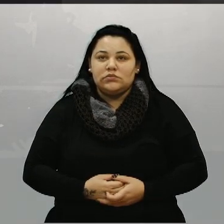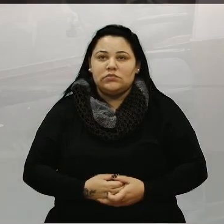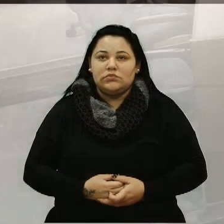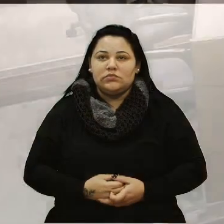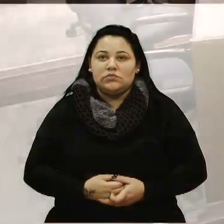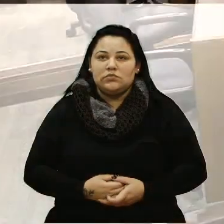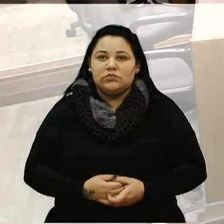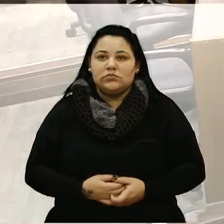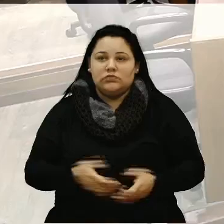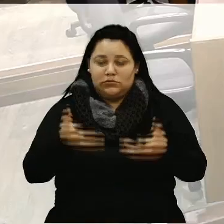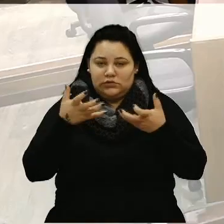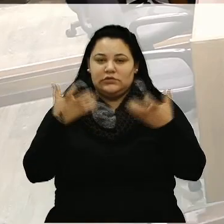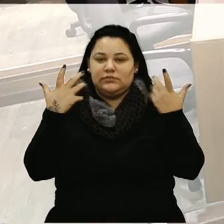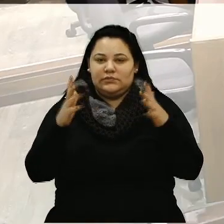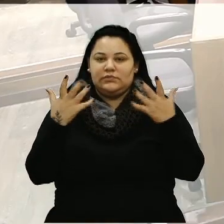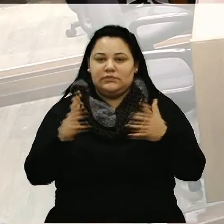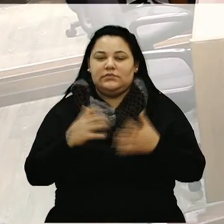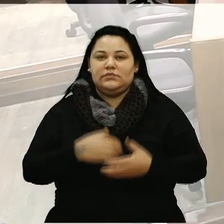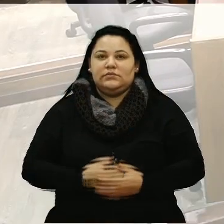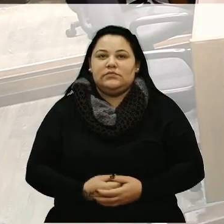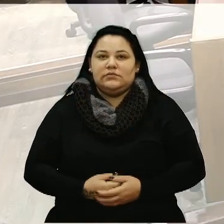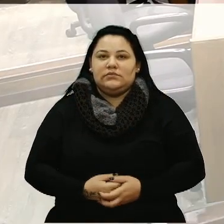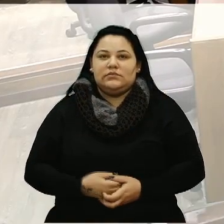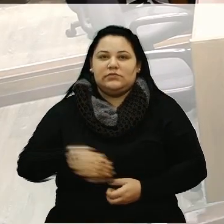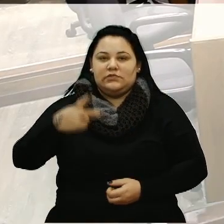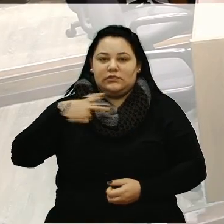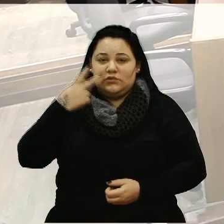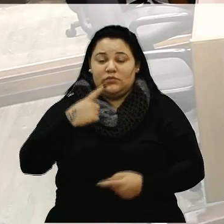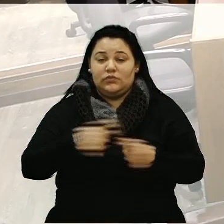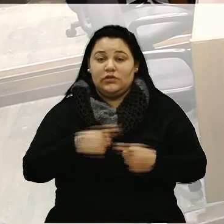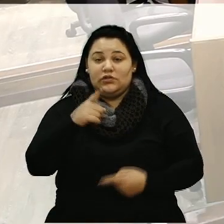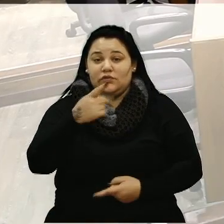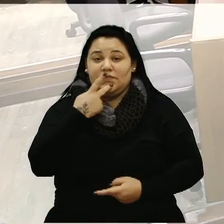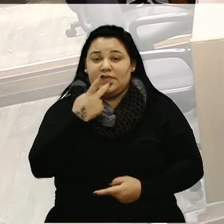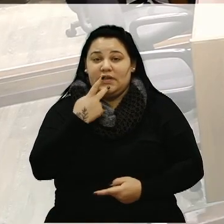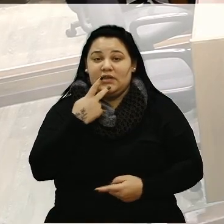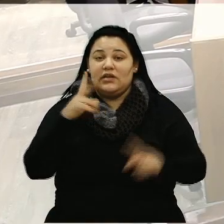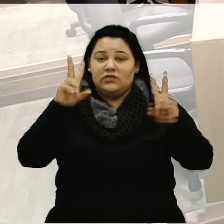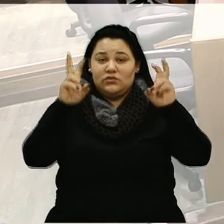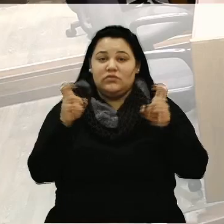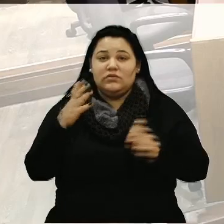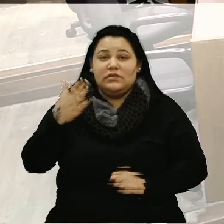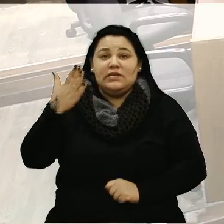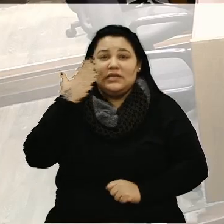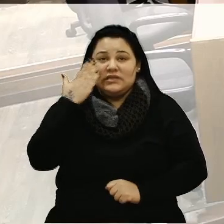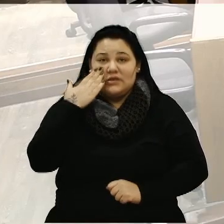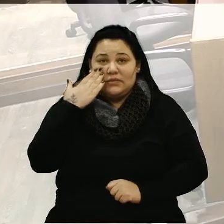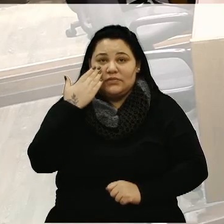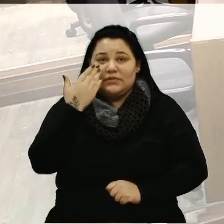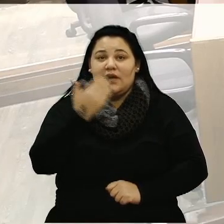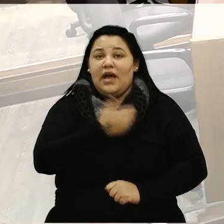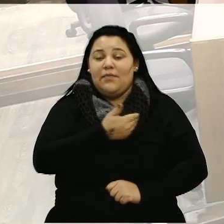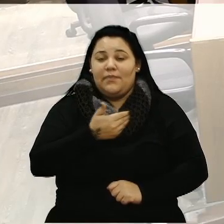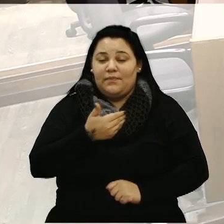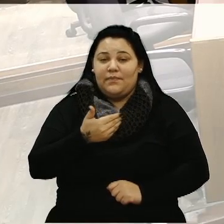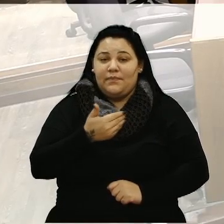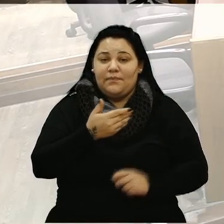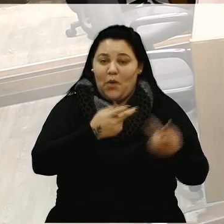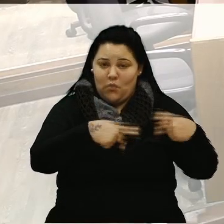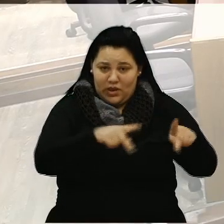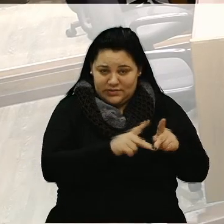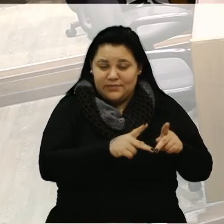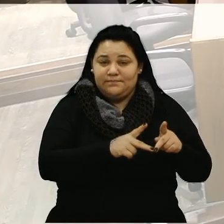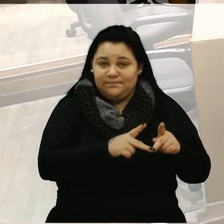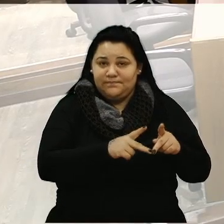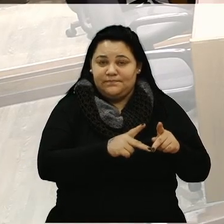lhe parabenizar, vereador, porque o senhor realmente traz assuntos aqui que a gente sabe o quanto a população está sofrendo. Esses que o